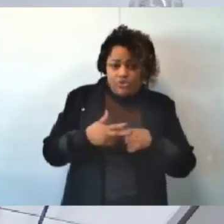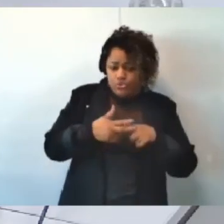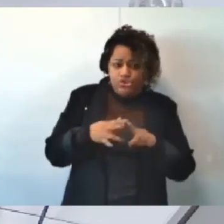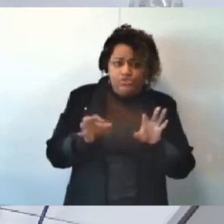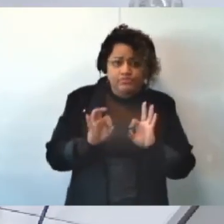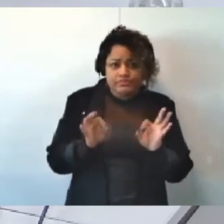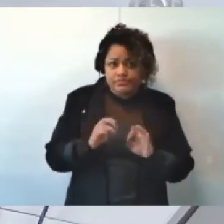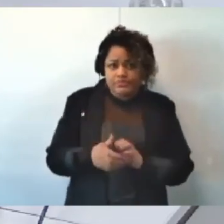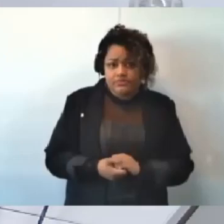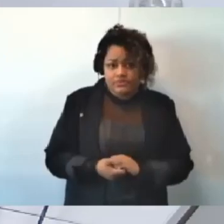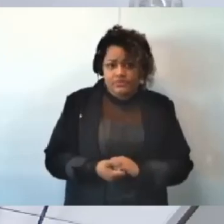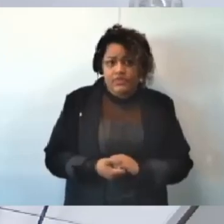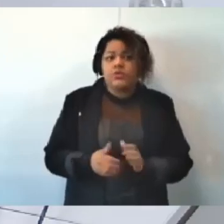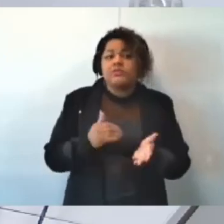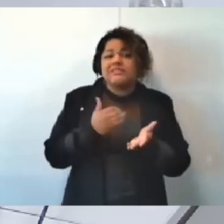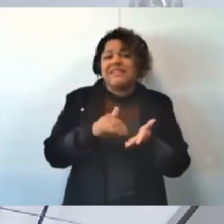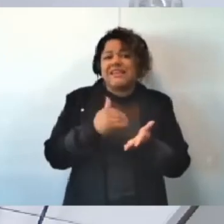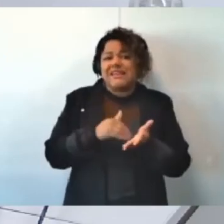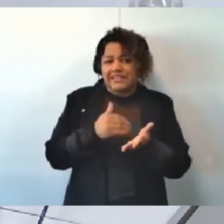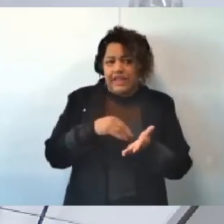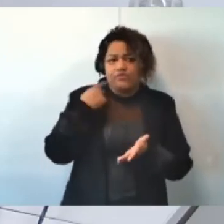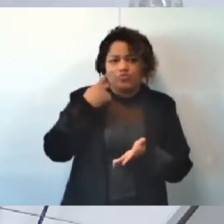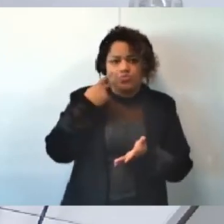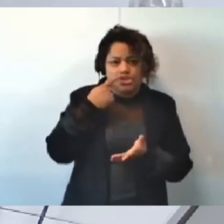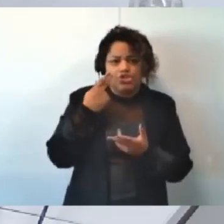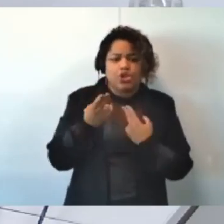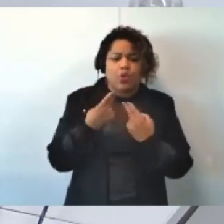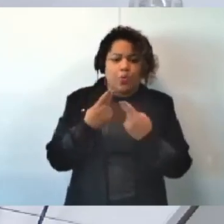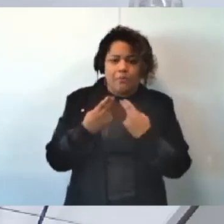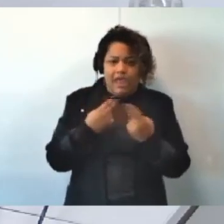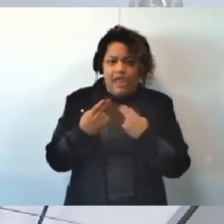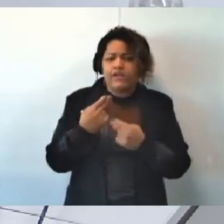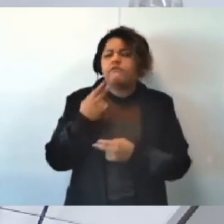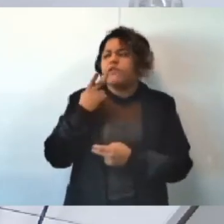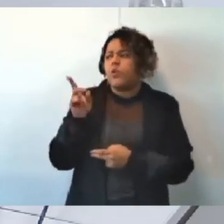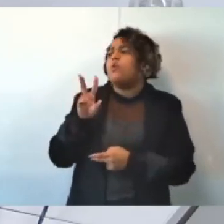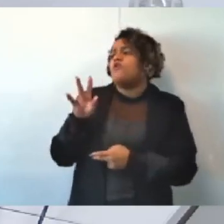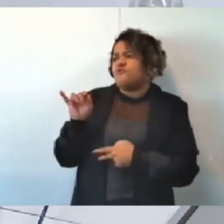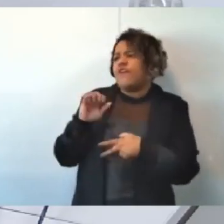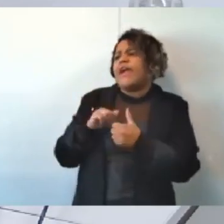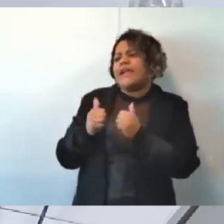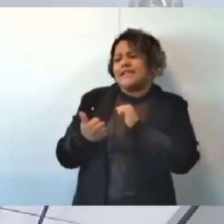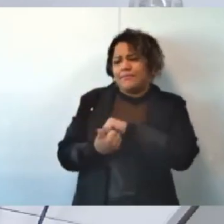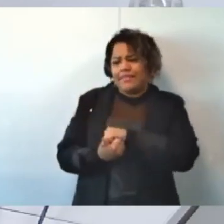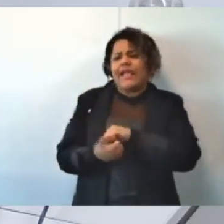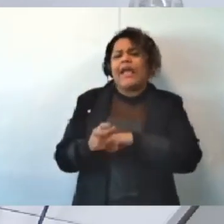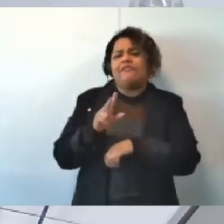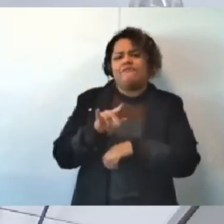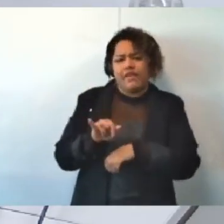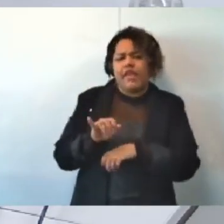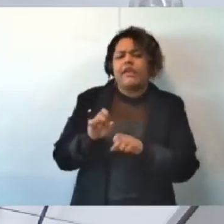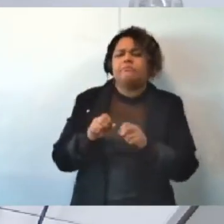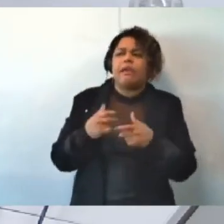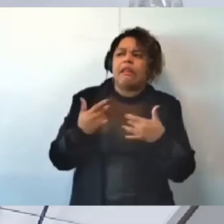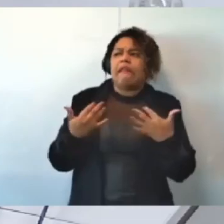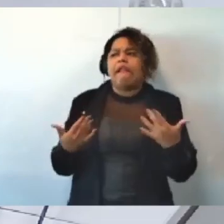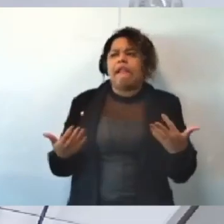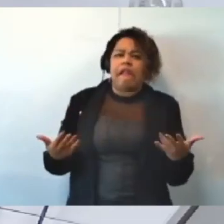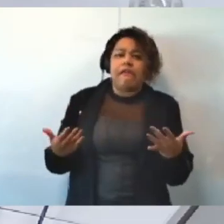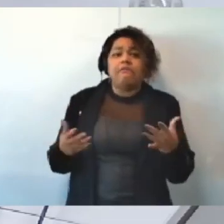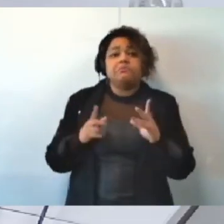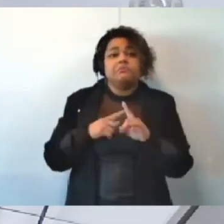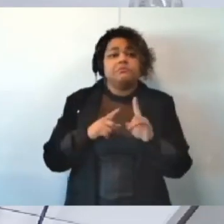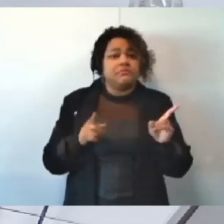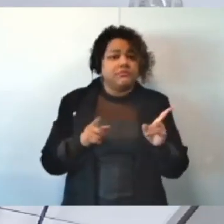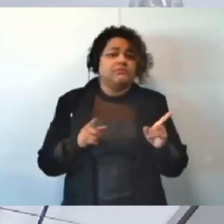Urbanas, lá na prefeitura, falaram, nós vamos fazer adaptações, que não sei o quê, que não sei o quê. Igual você falou que